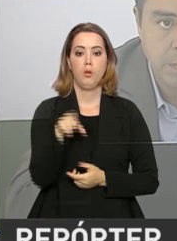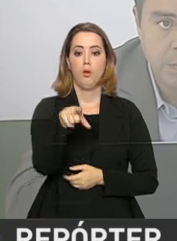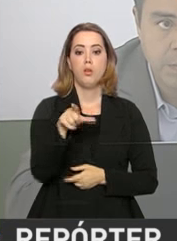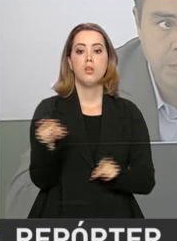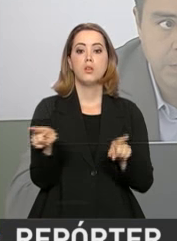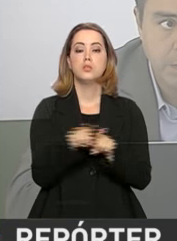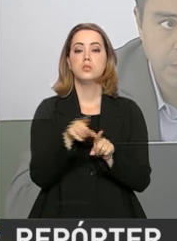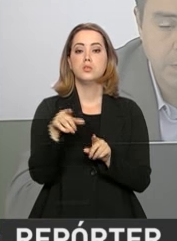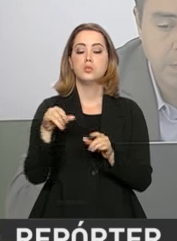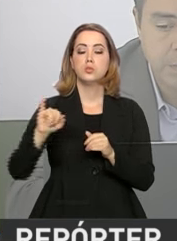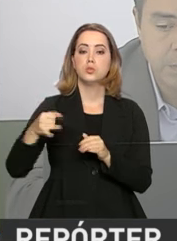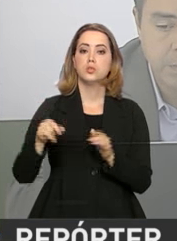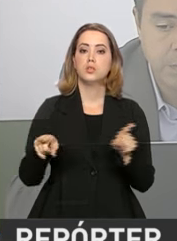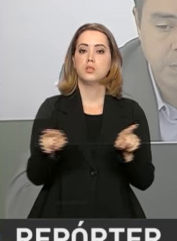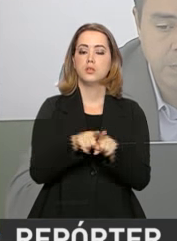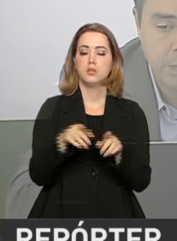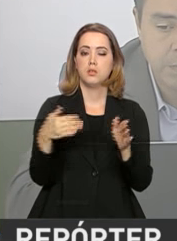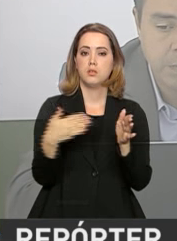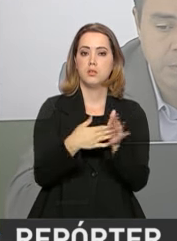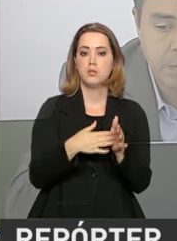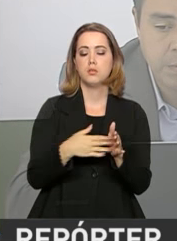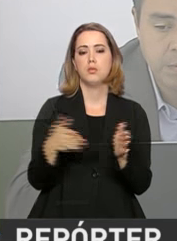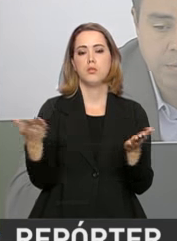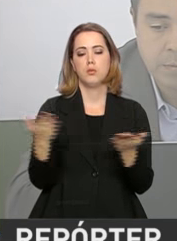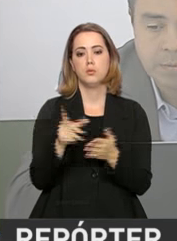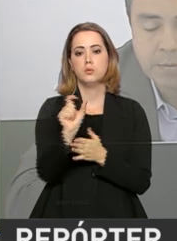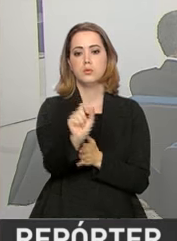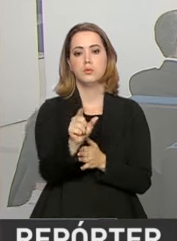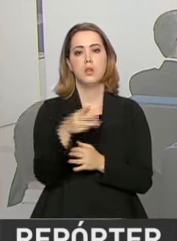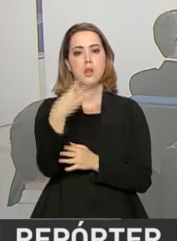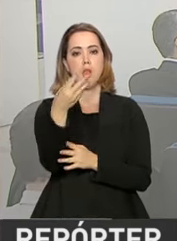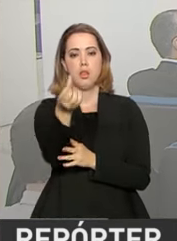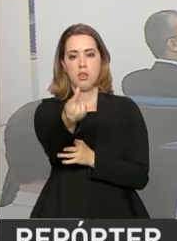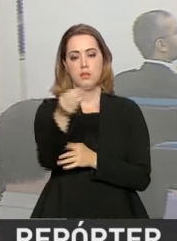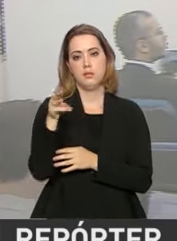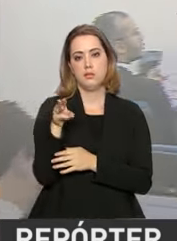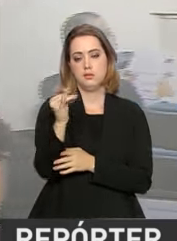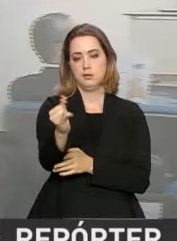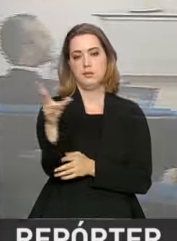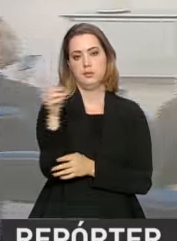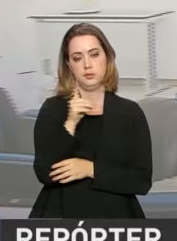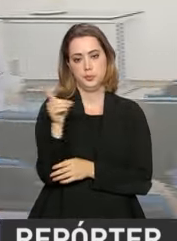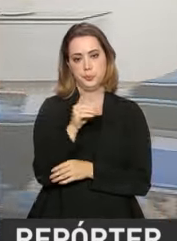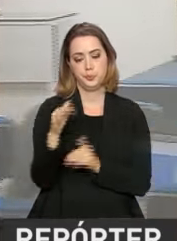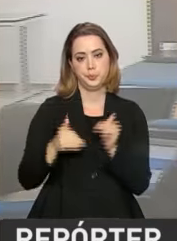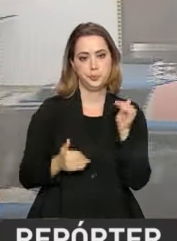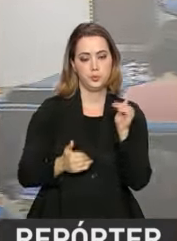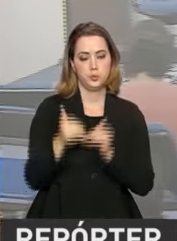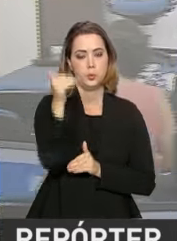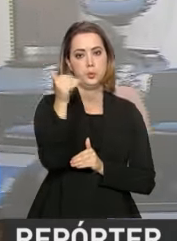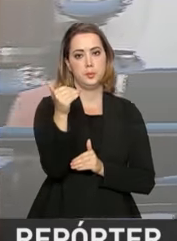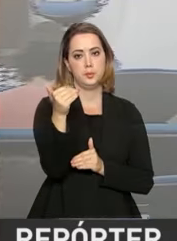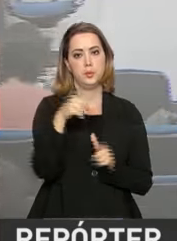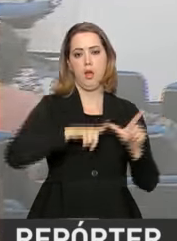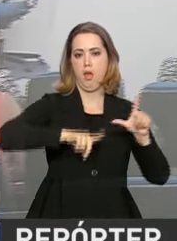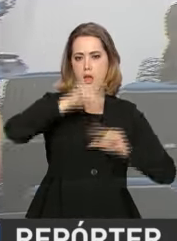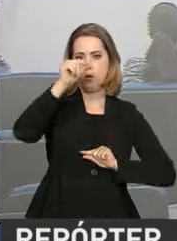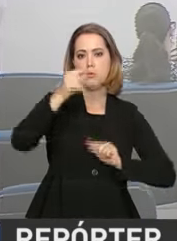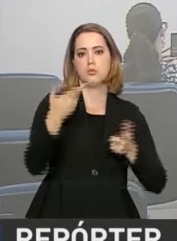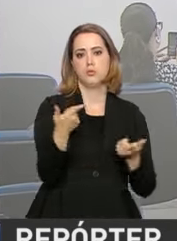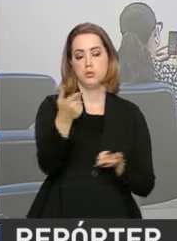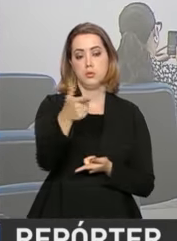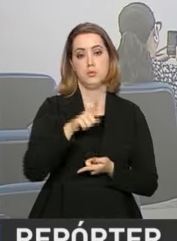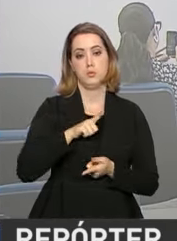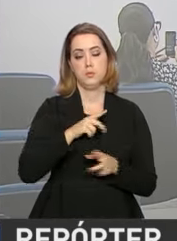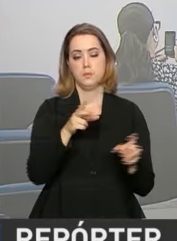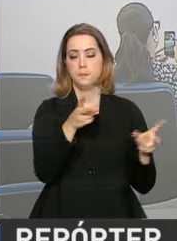saldo positivo foi de mais de 36 bilhões de dólares, o maior da série histórica. A previsão do Ministério da Indústria,